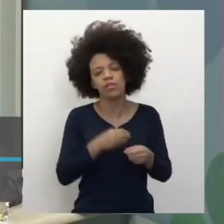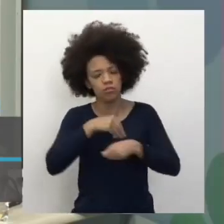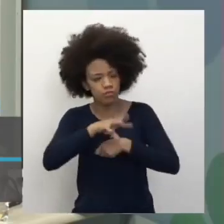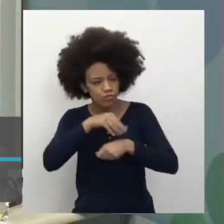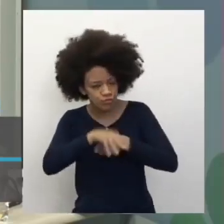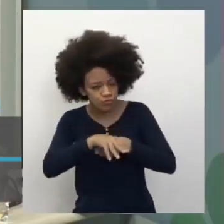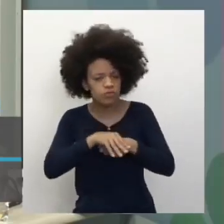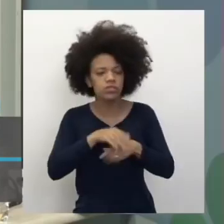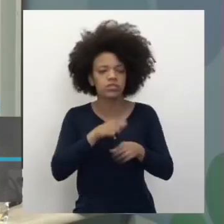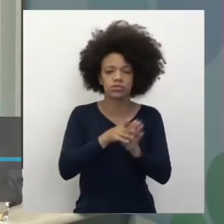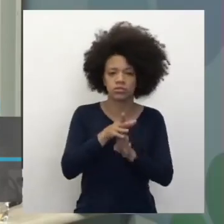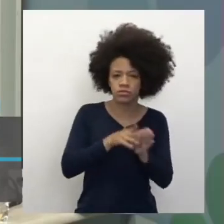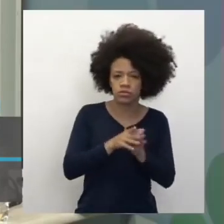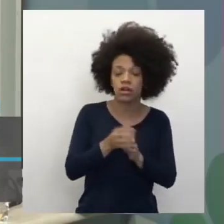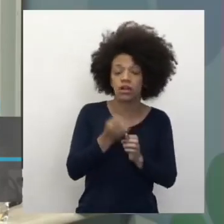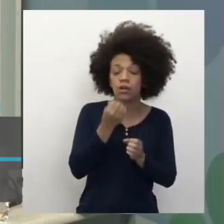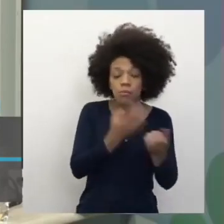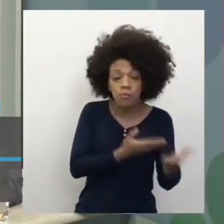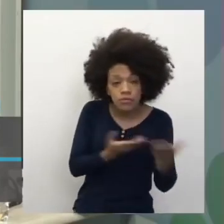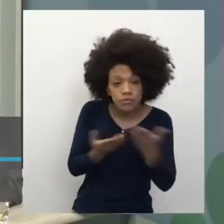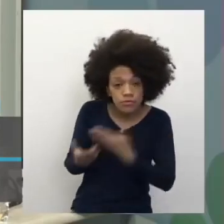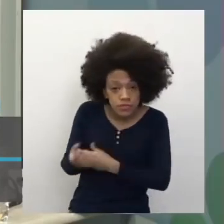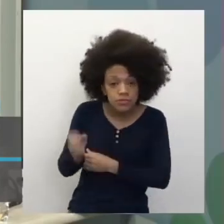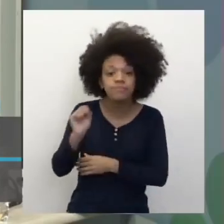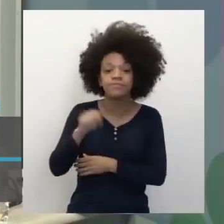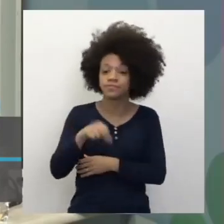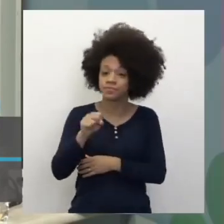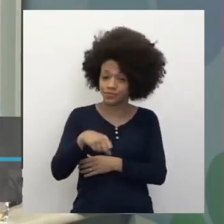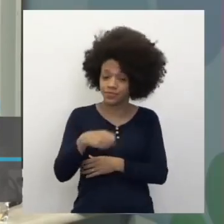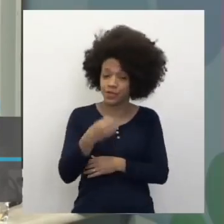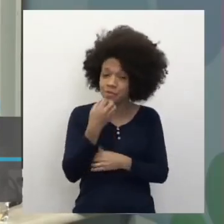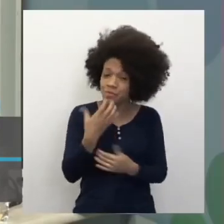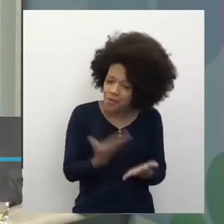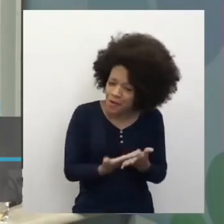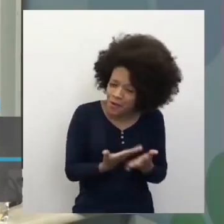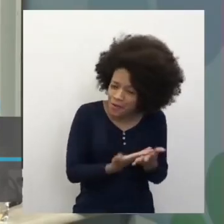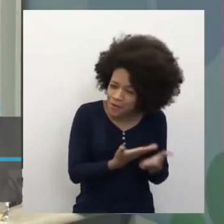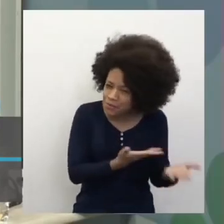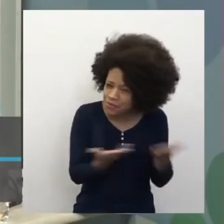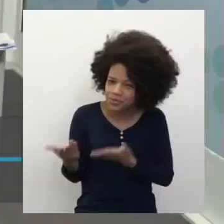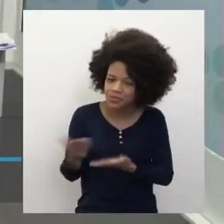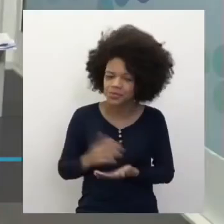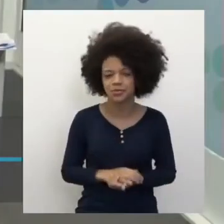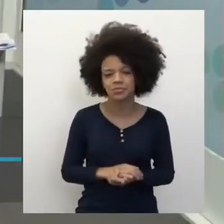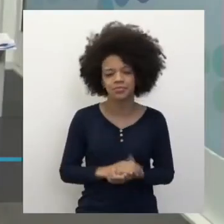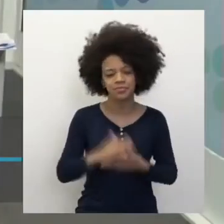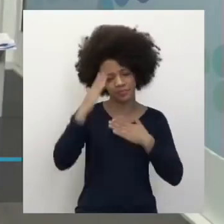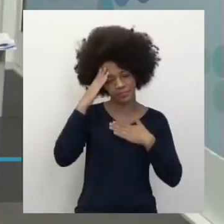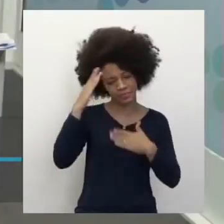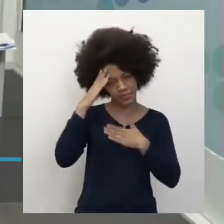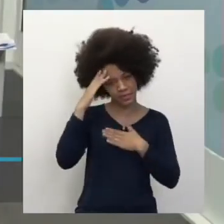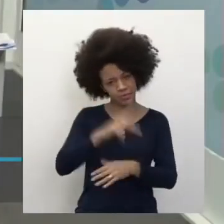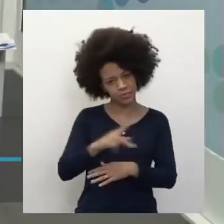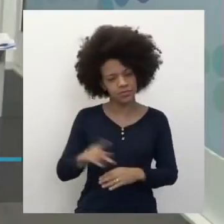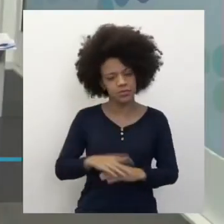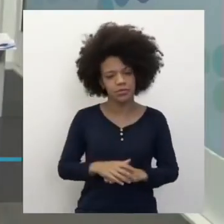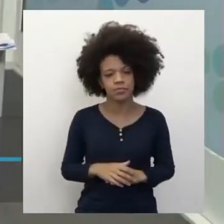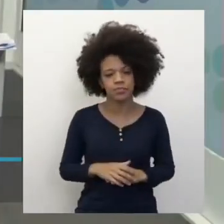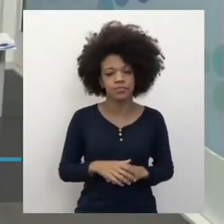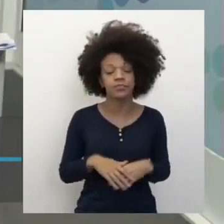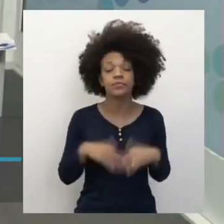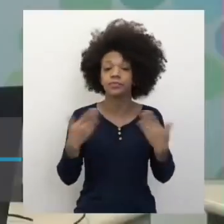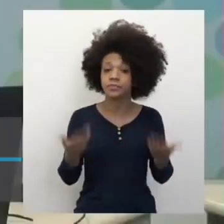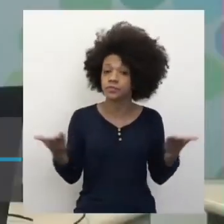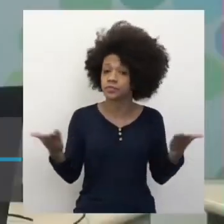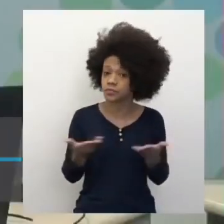e tal, ela é sempre bem-vinda, né, professor Joel? Sempre. E uma boa aula aí a todos. Opa, obrigado, professor Magno. Então hoje,